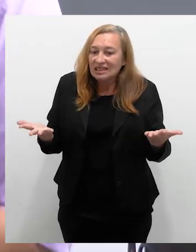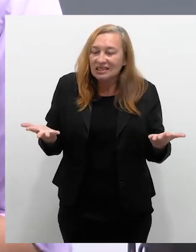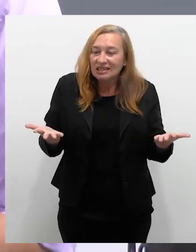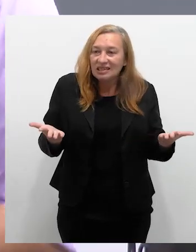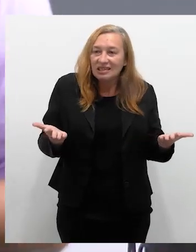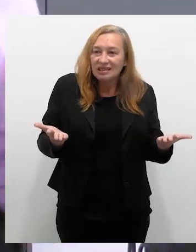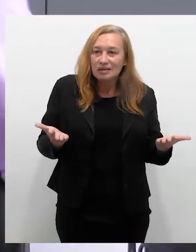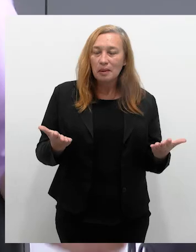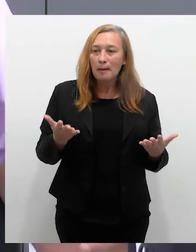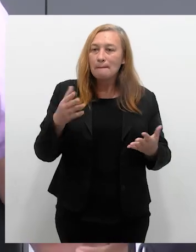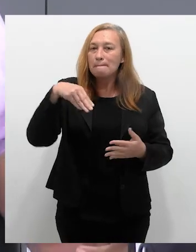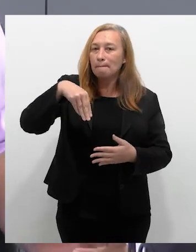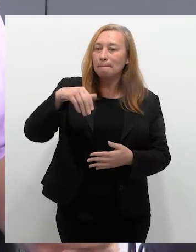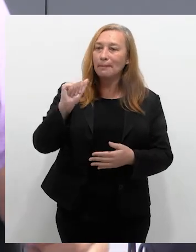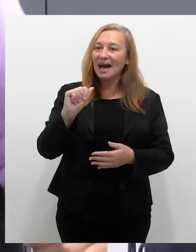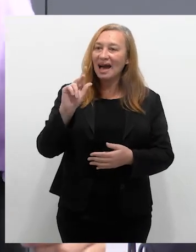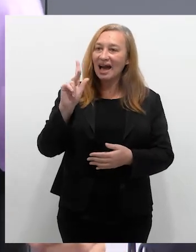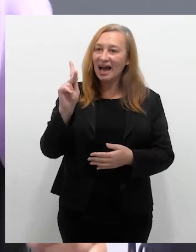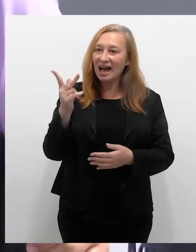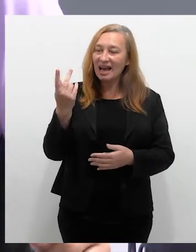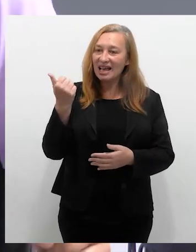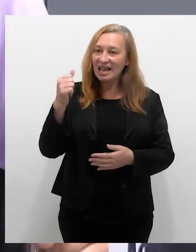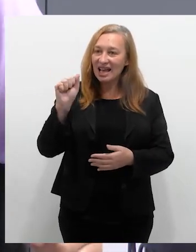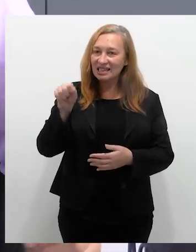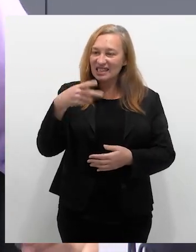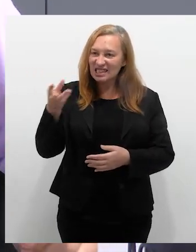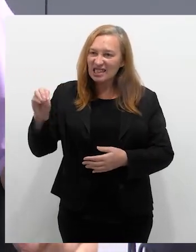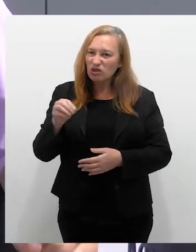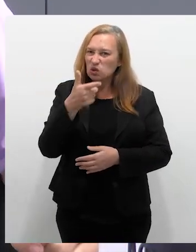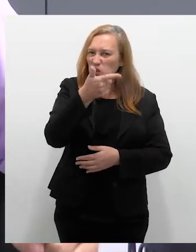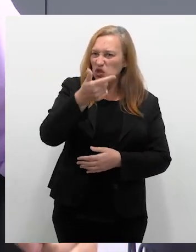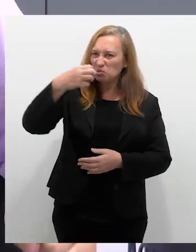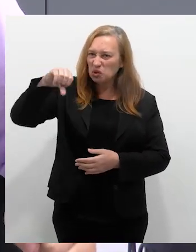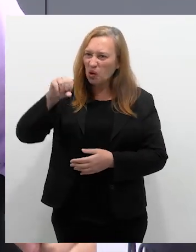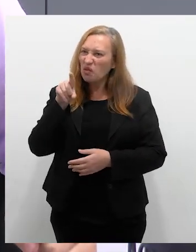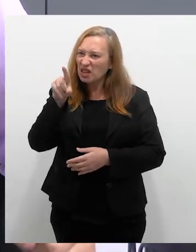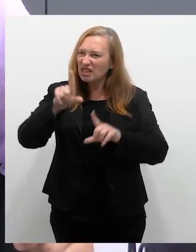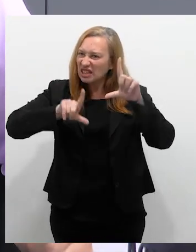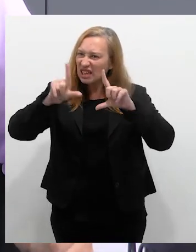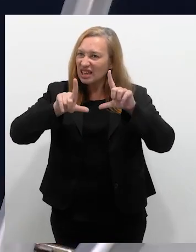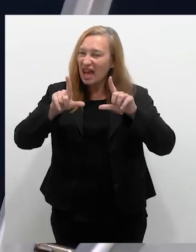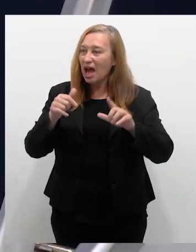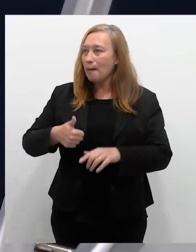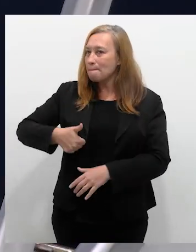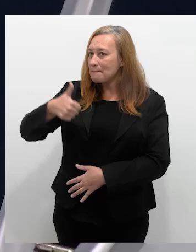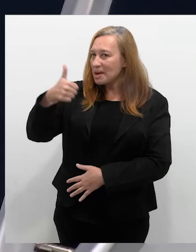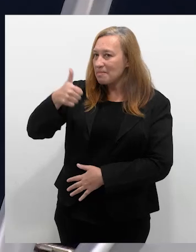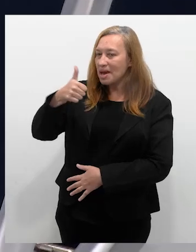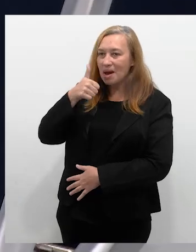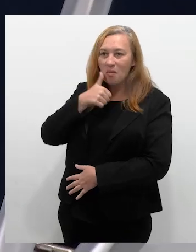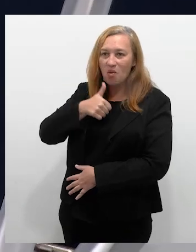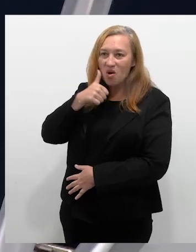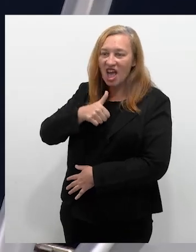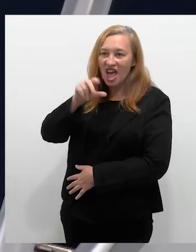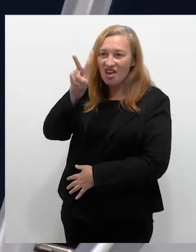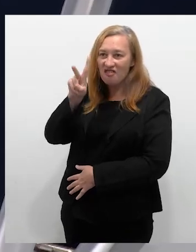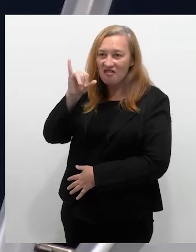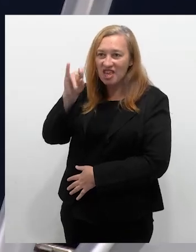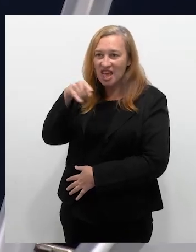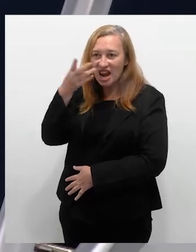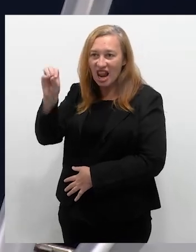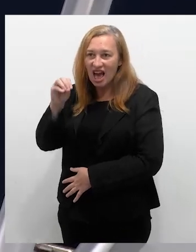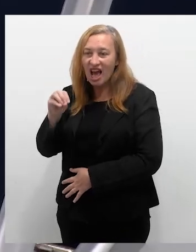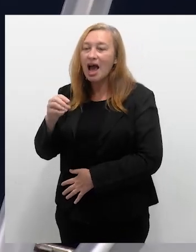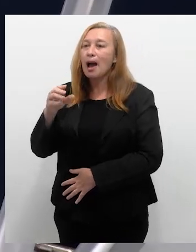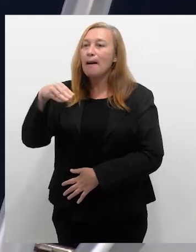E Malhação, né? Você teve uma passagem por Malhação em 2009. Primeira vilã. Graças ao carreira.